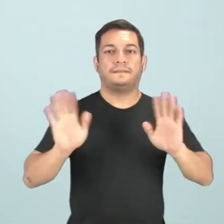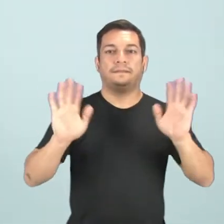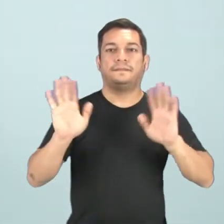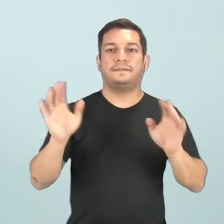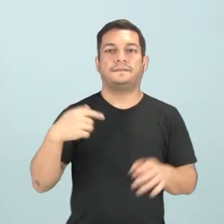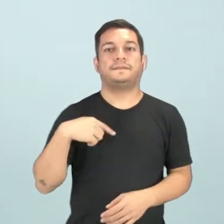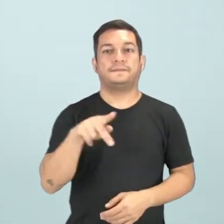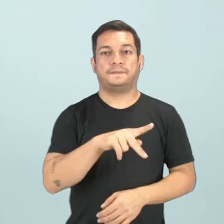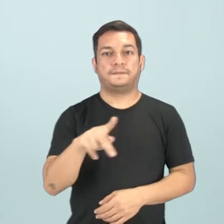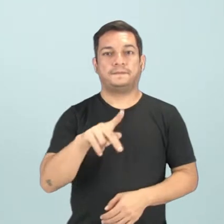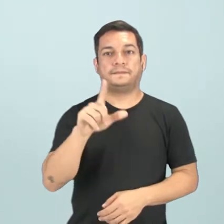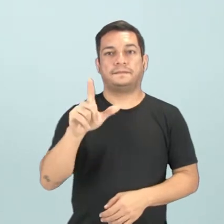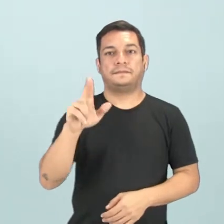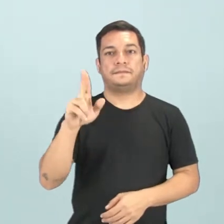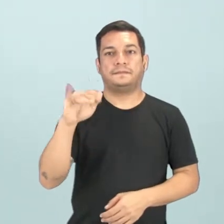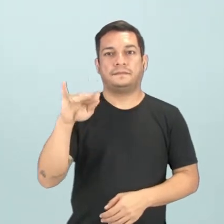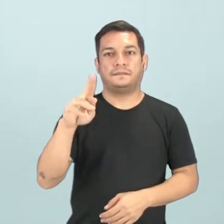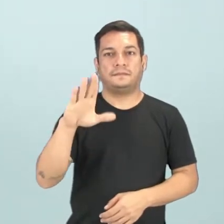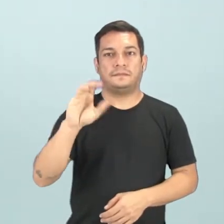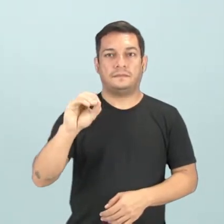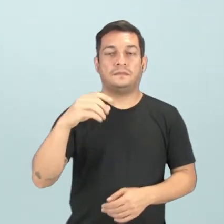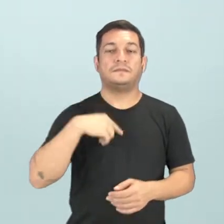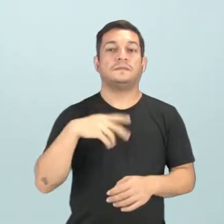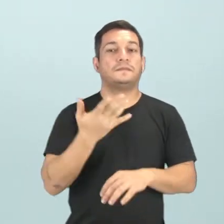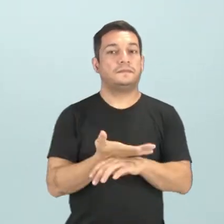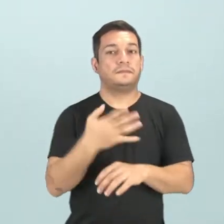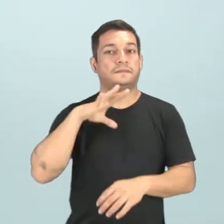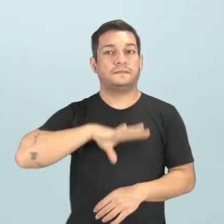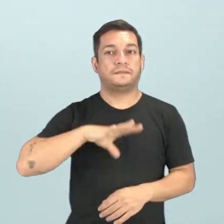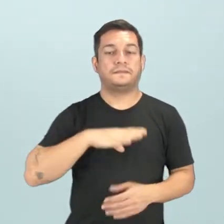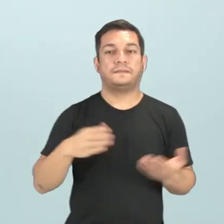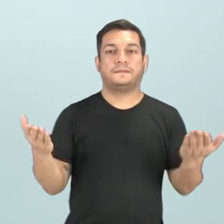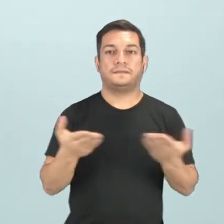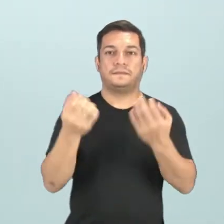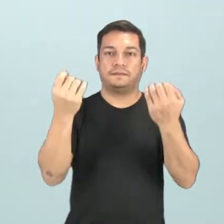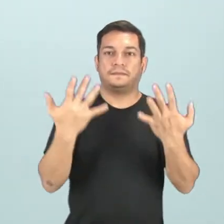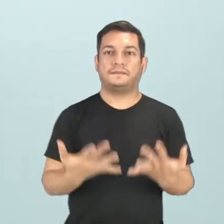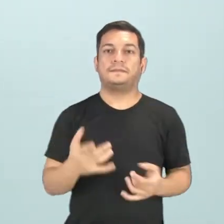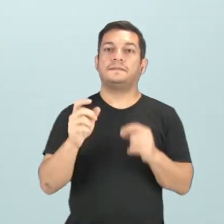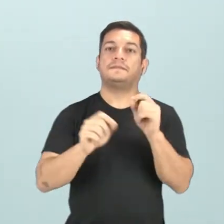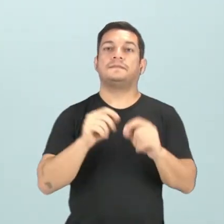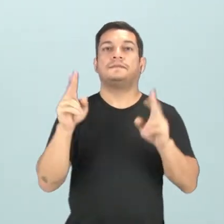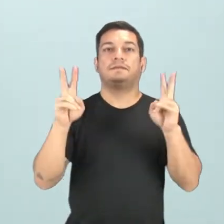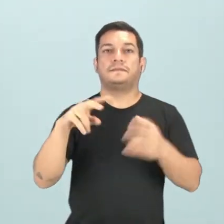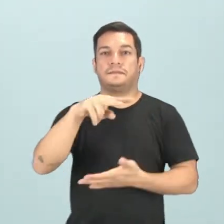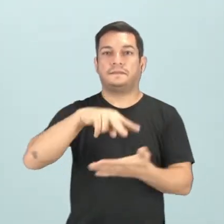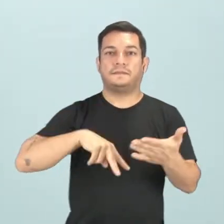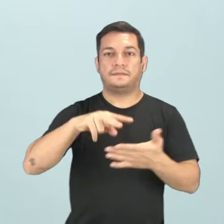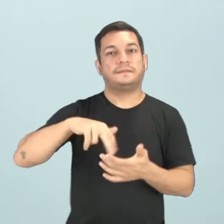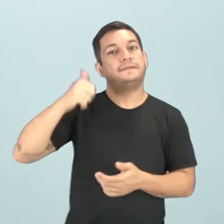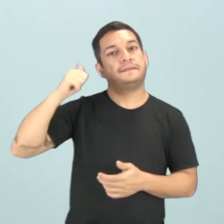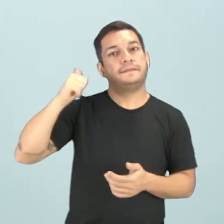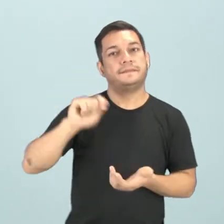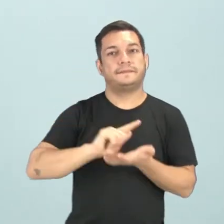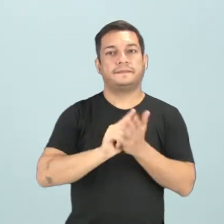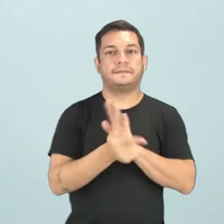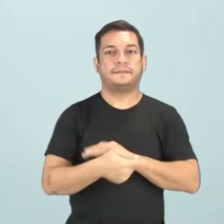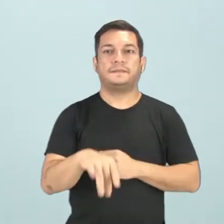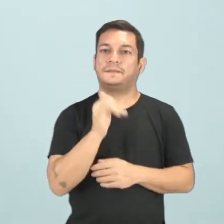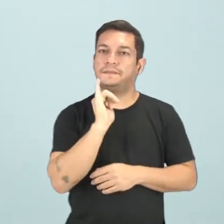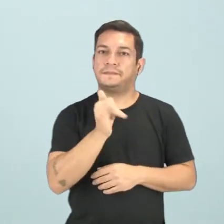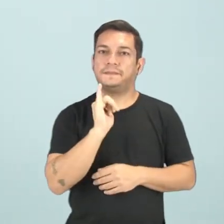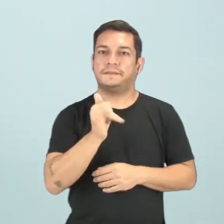Olá, eu sou o professor Luciano, de língua portuguesa, e hoje nós vamos falar sobre leitura e análise do gênero